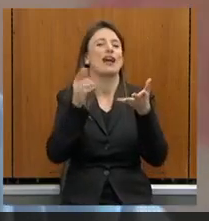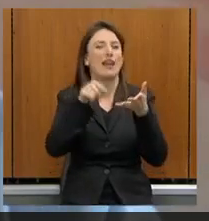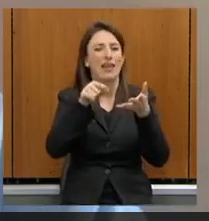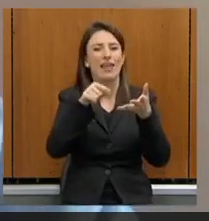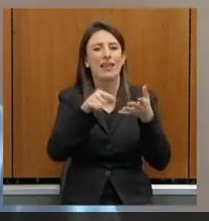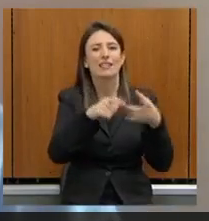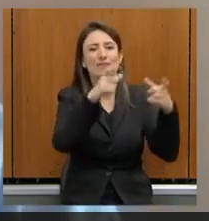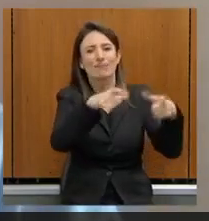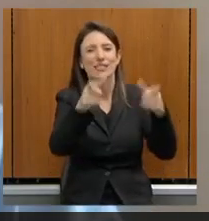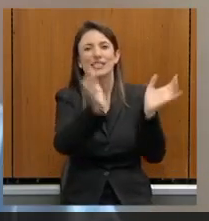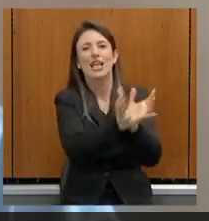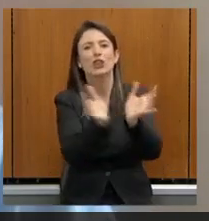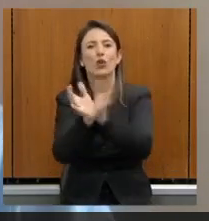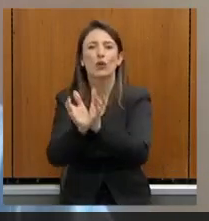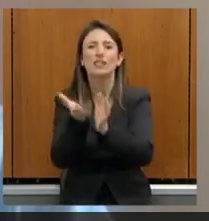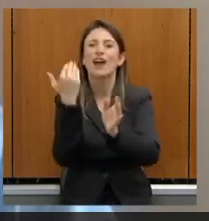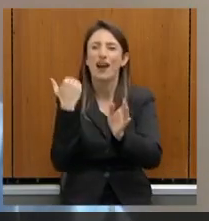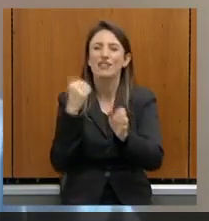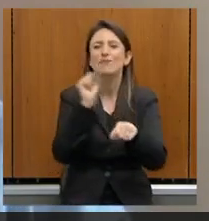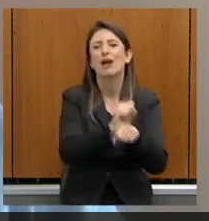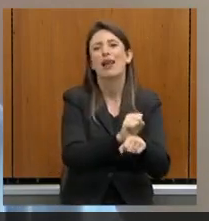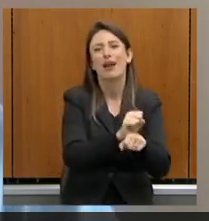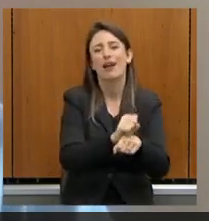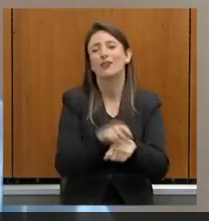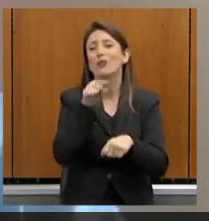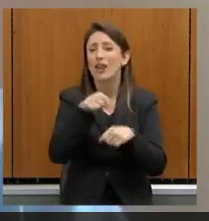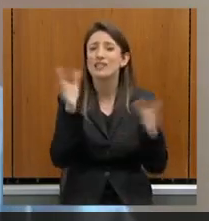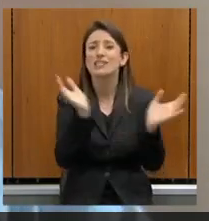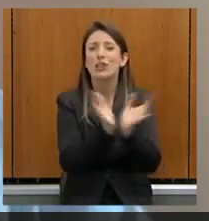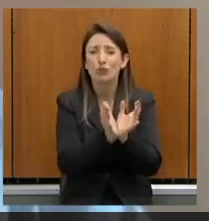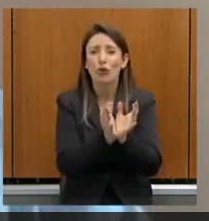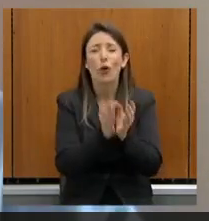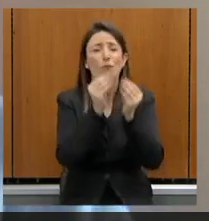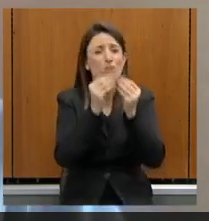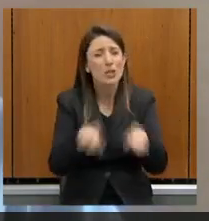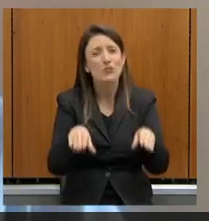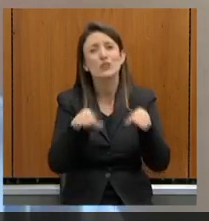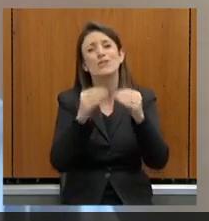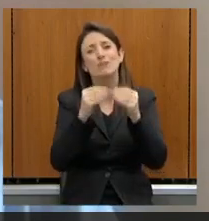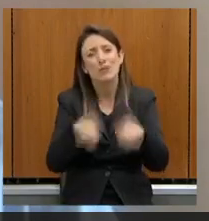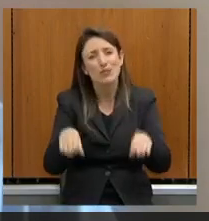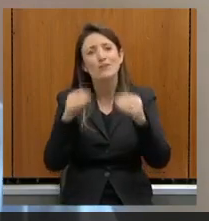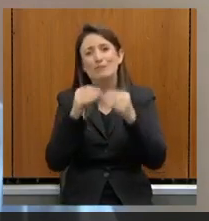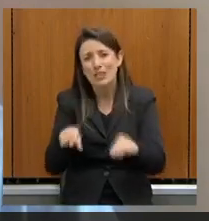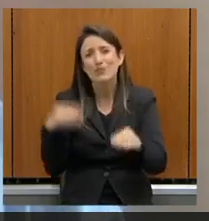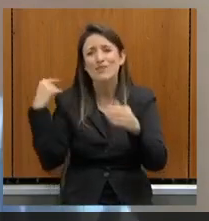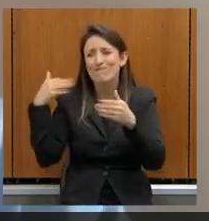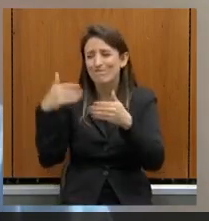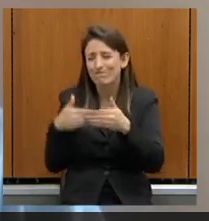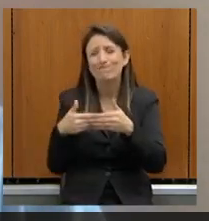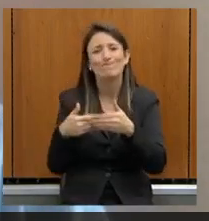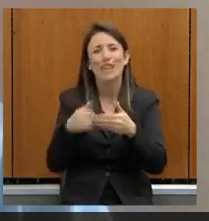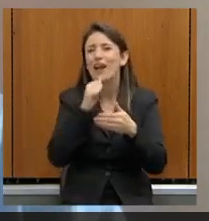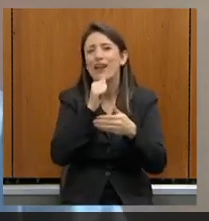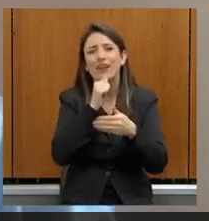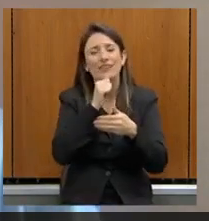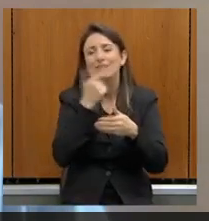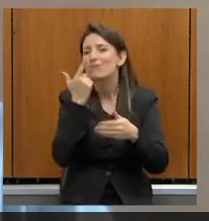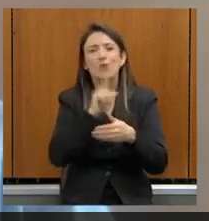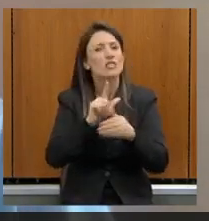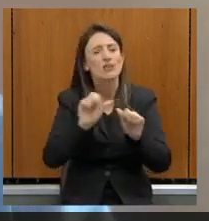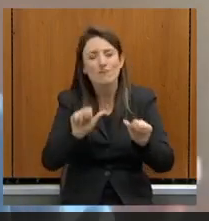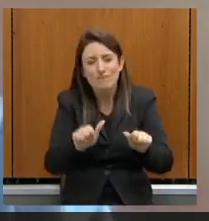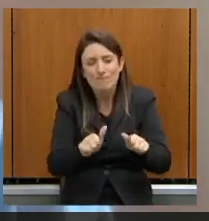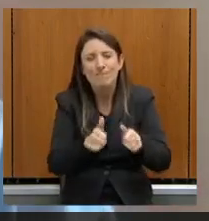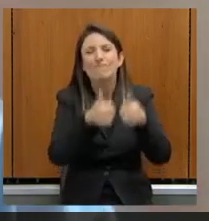do setor que muito perdeu e ainda não se reintegrou e aí,